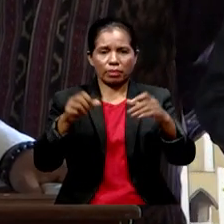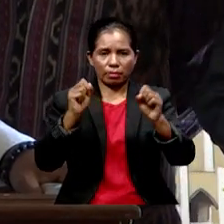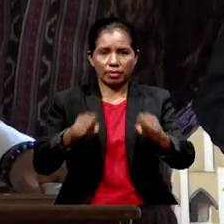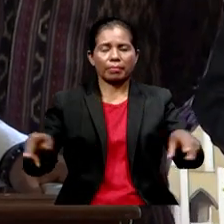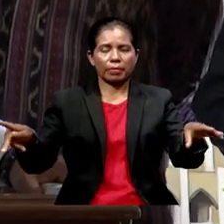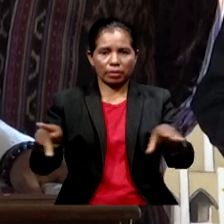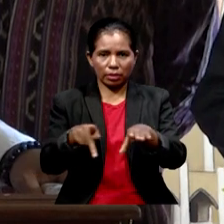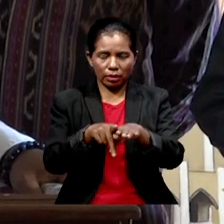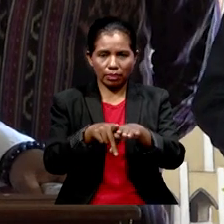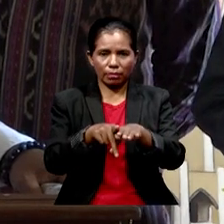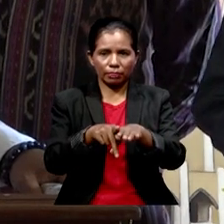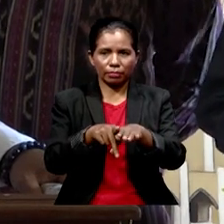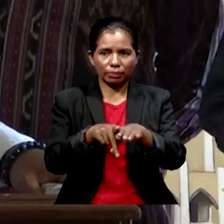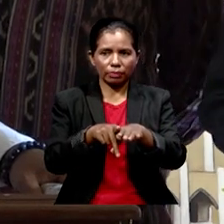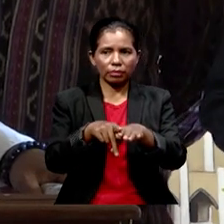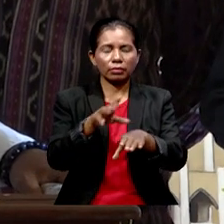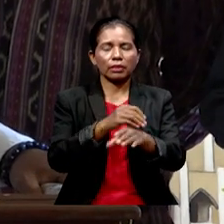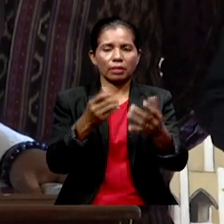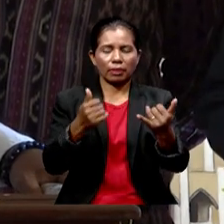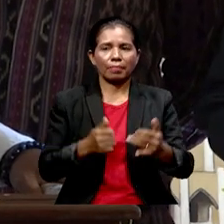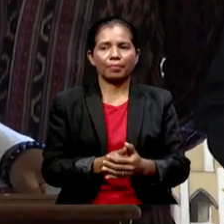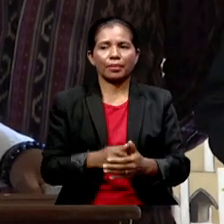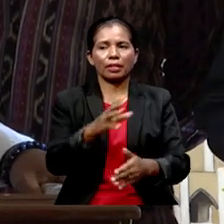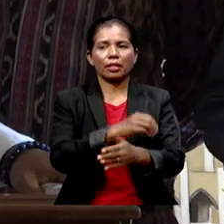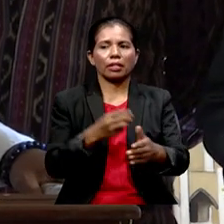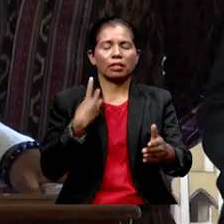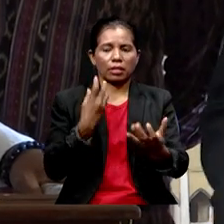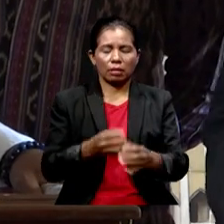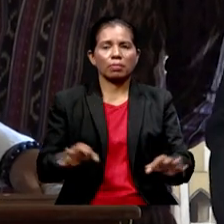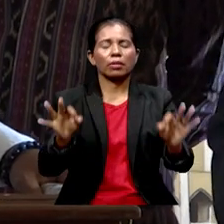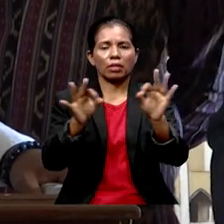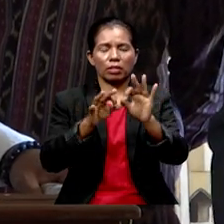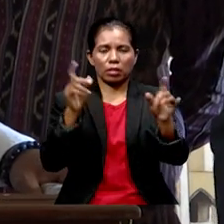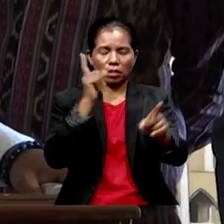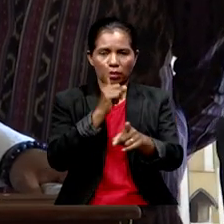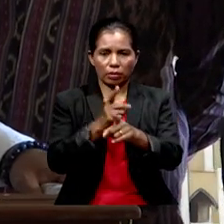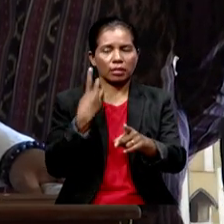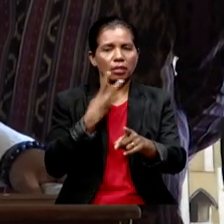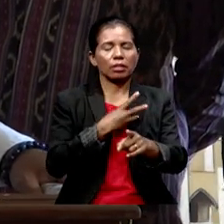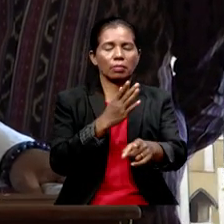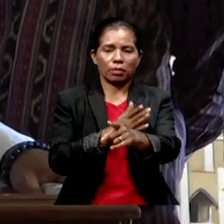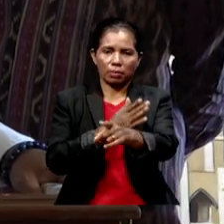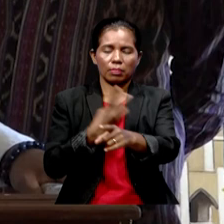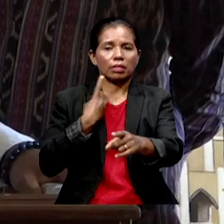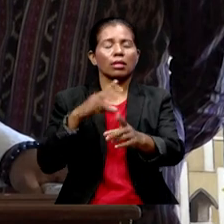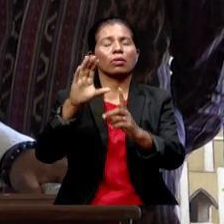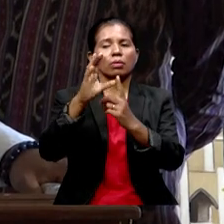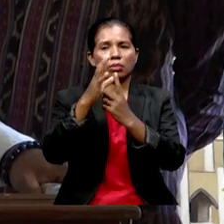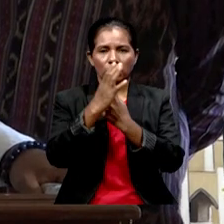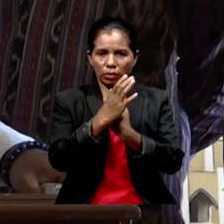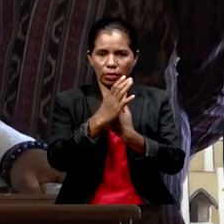a festival de né. Festival de que é importante teves para ita promove a cultura.